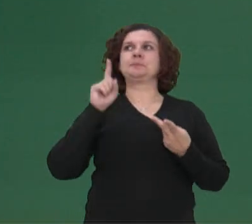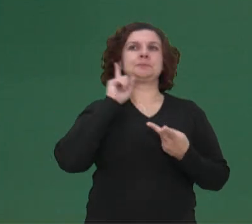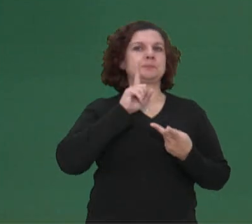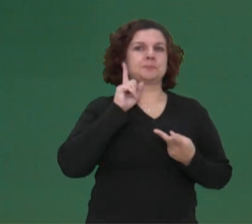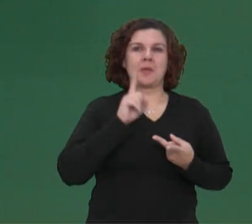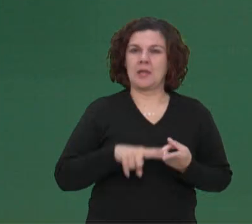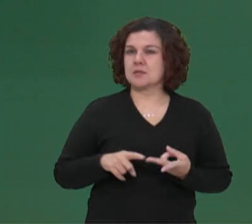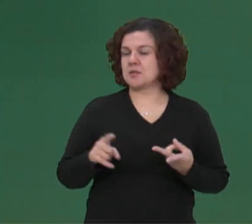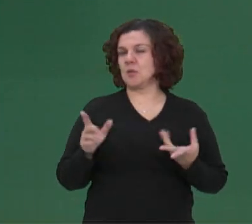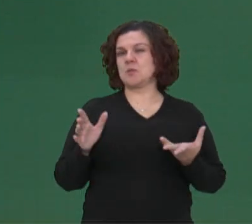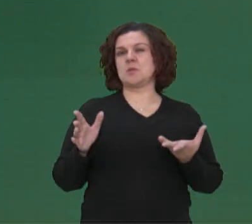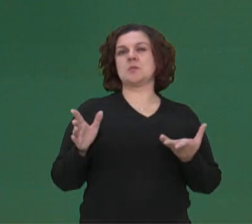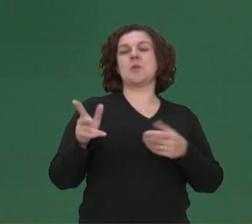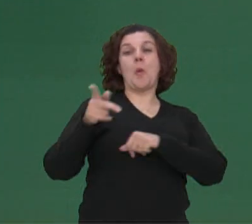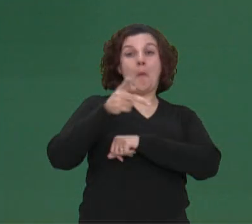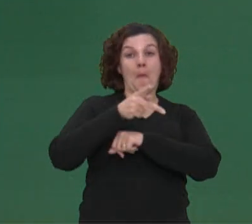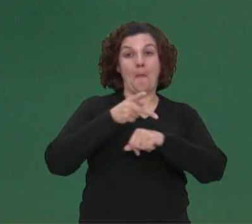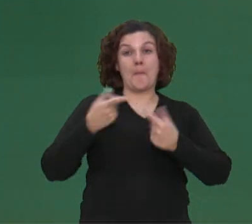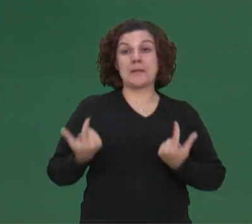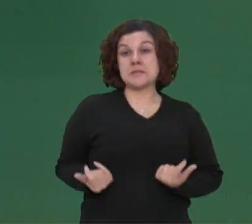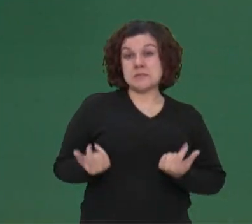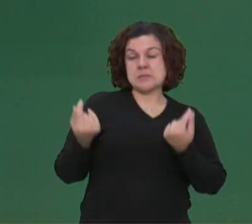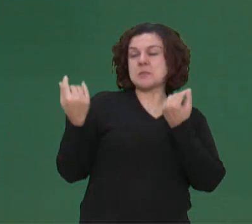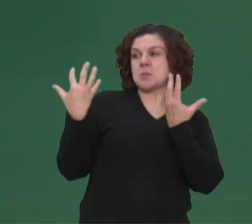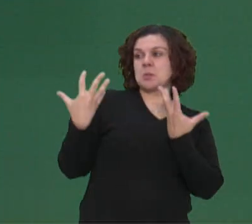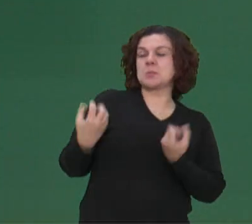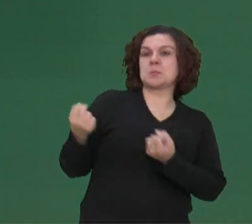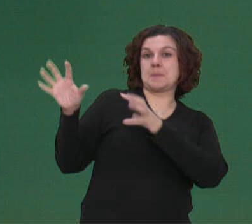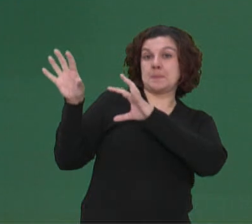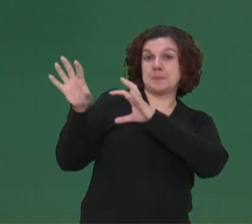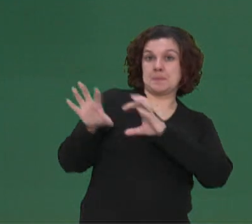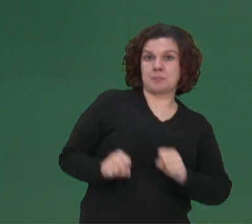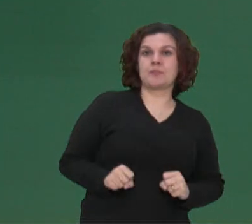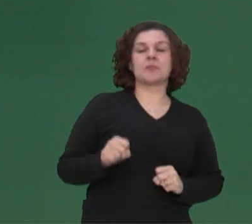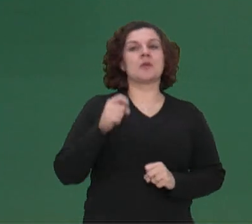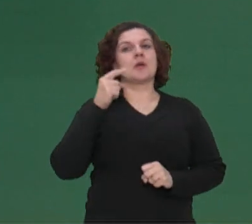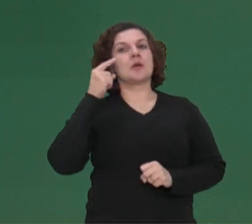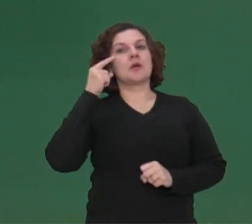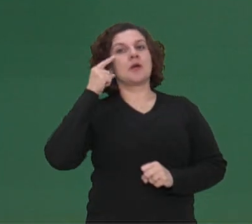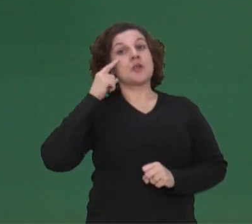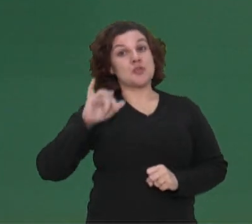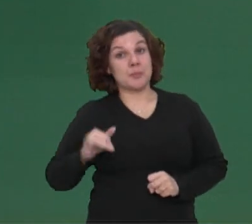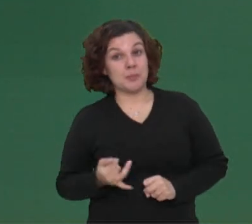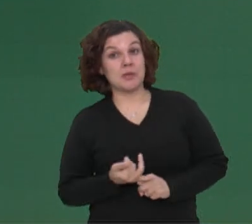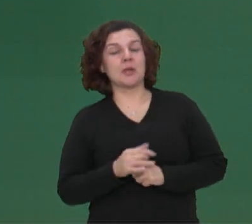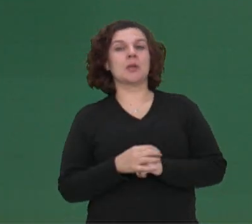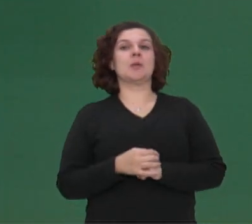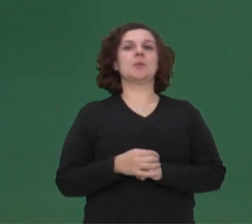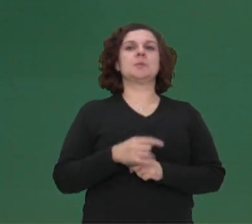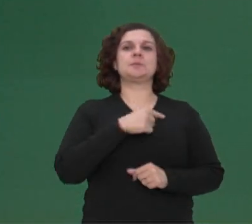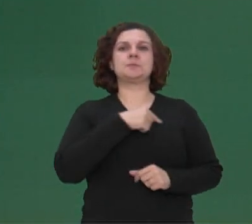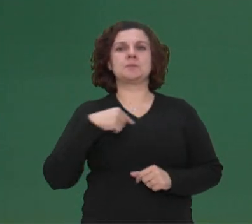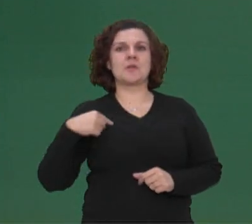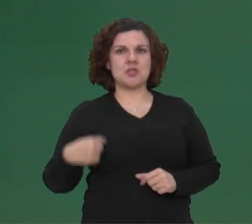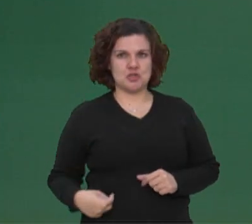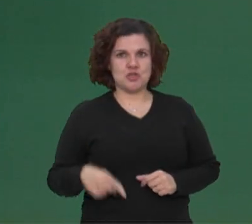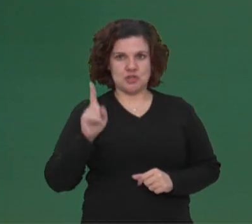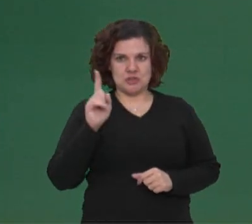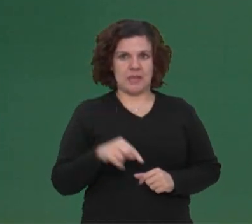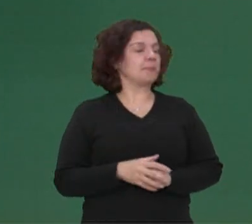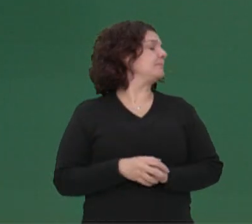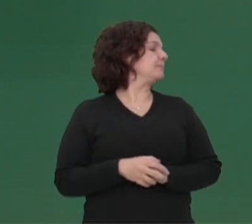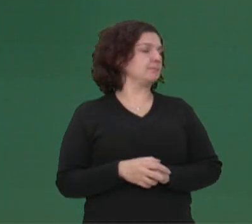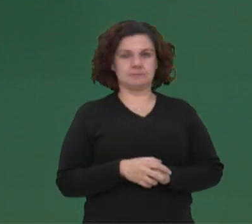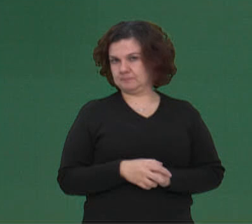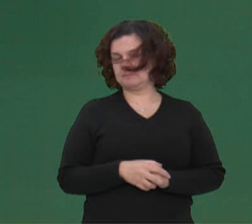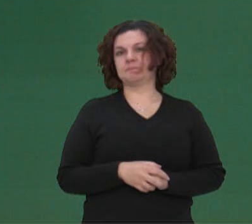Europa, que seriam os tops aí. Né? Claro que tem o Japão como país central. A China é um país central? Não, a China